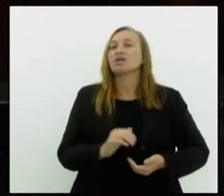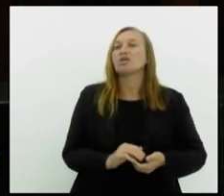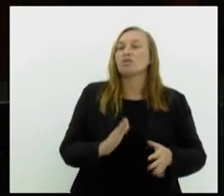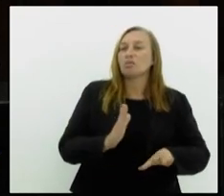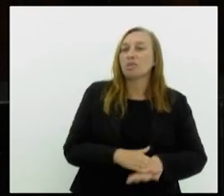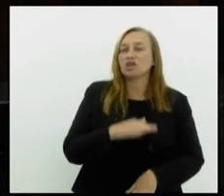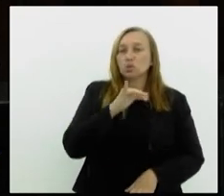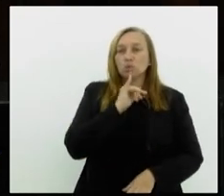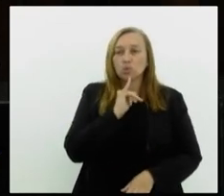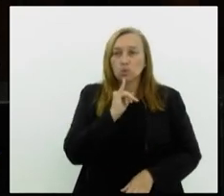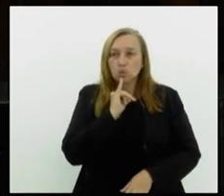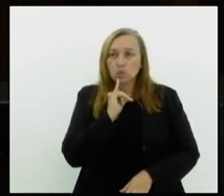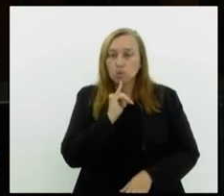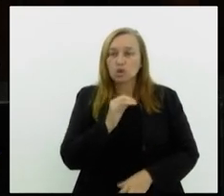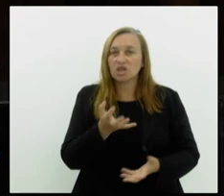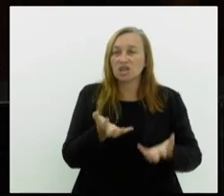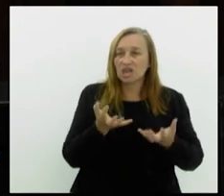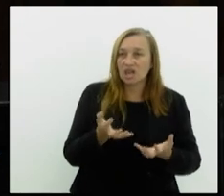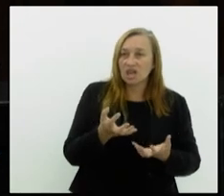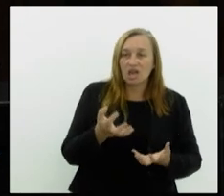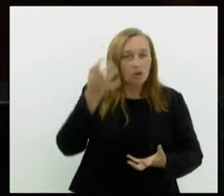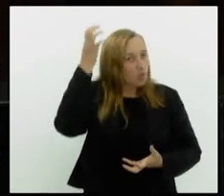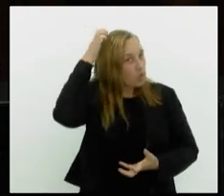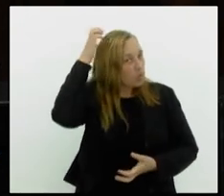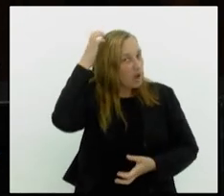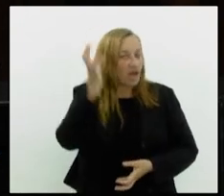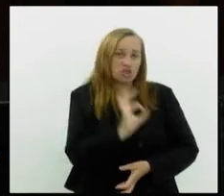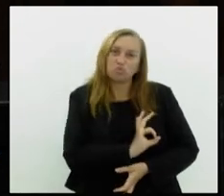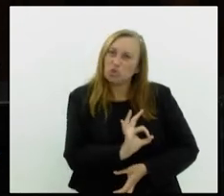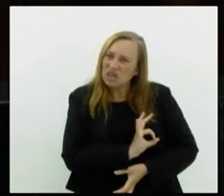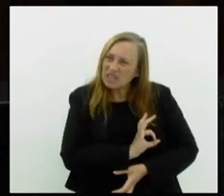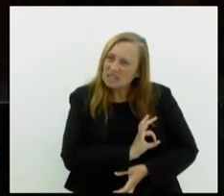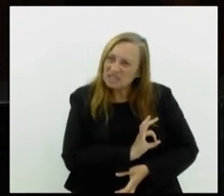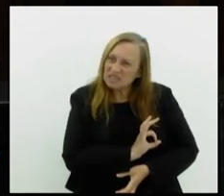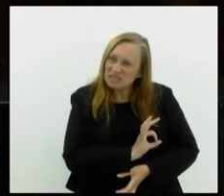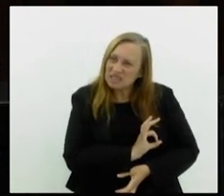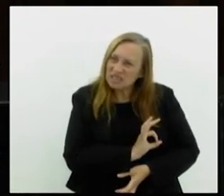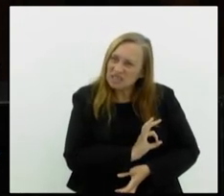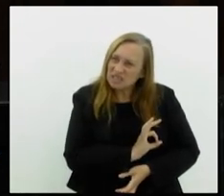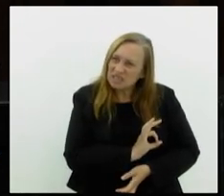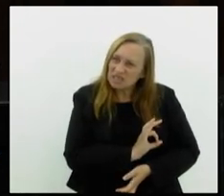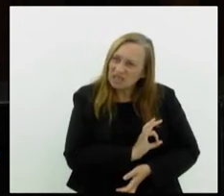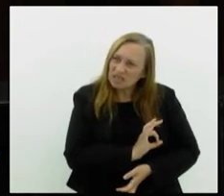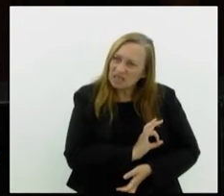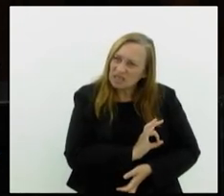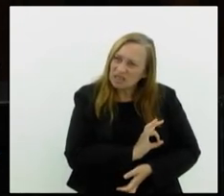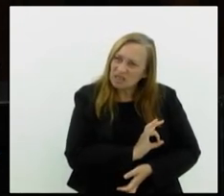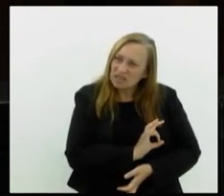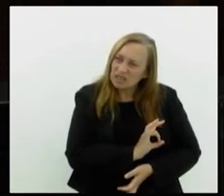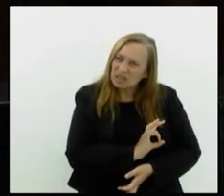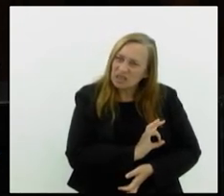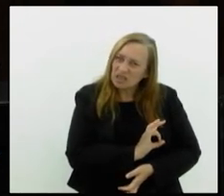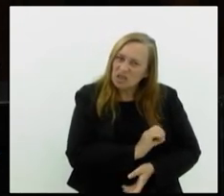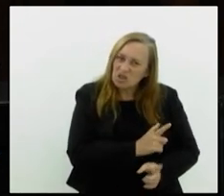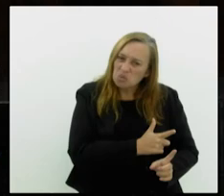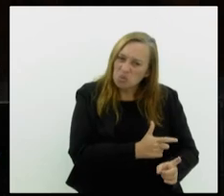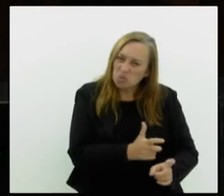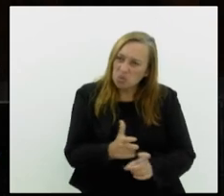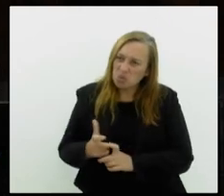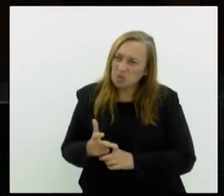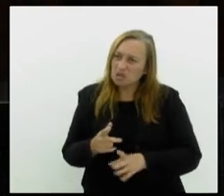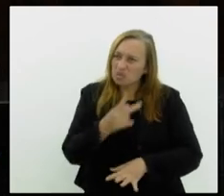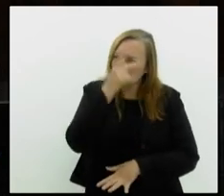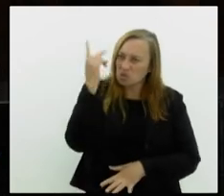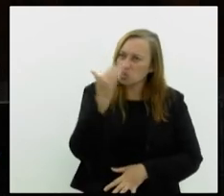possa parecer querer culpar as nossas polícias de promoverem uma execução de pessoas negras no Rio de Janeiro,